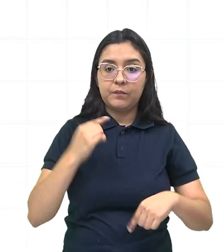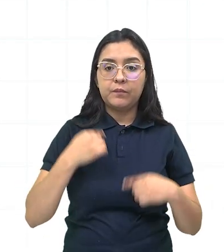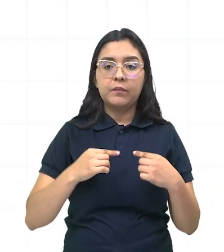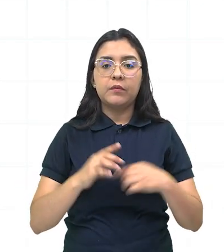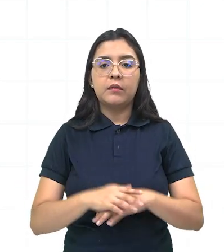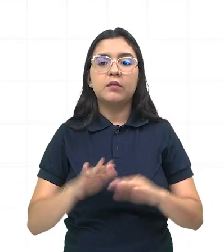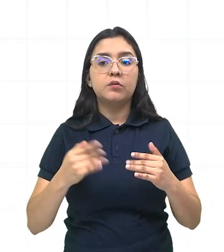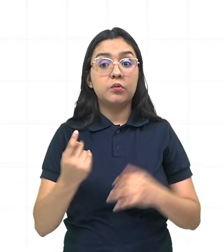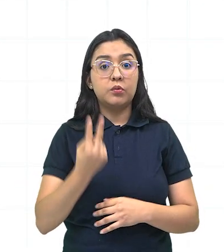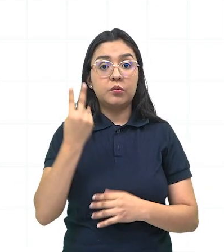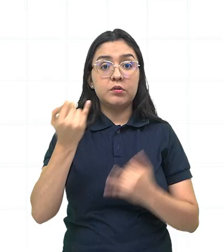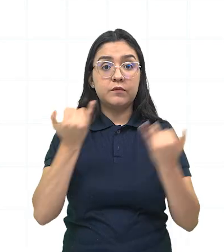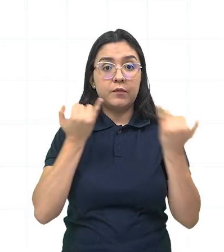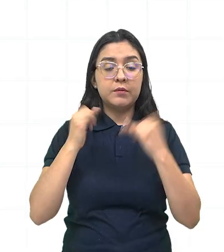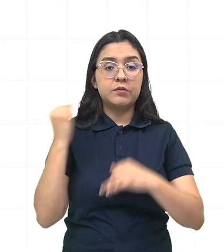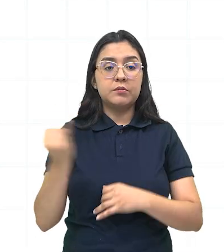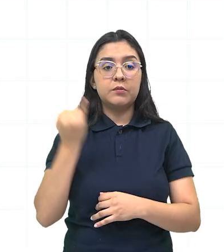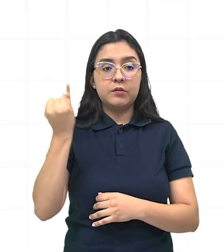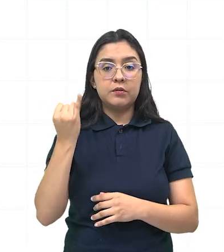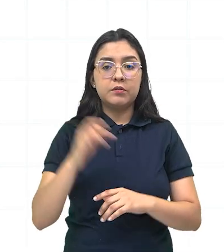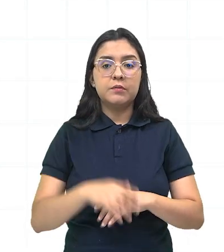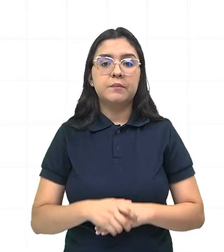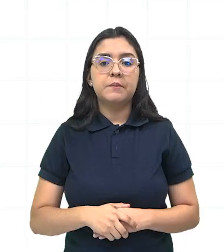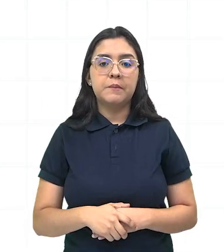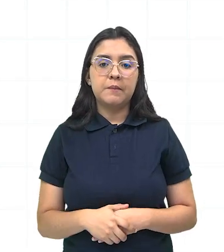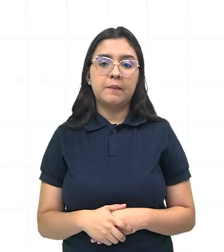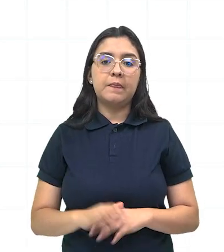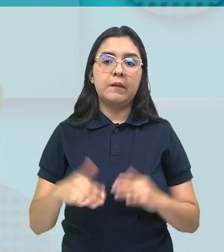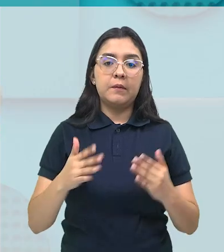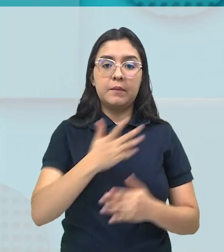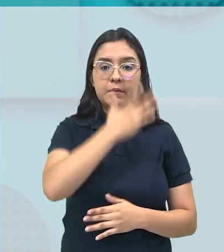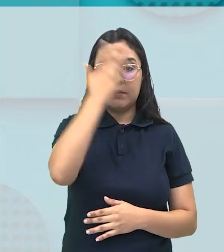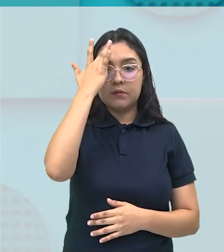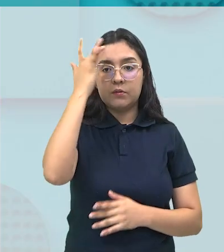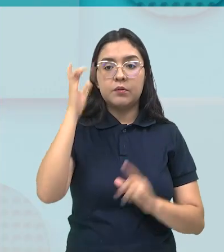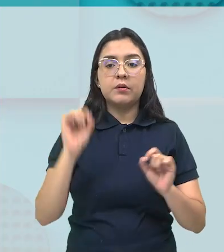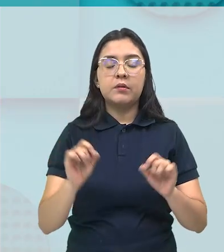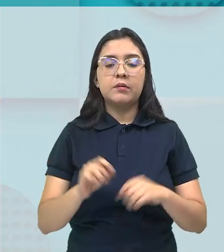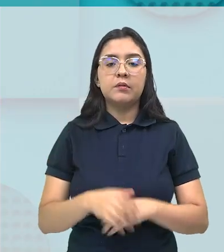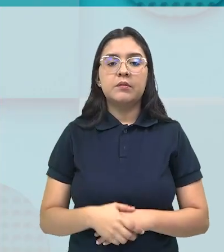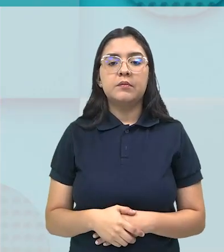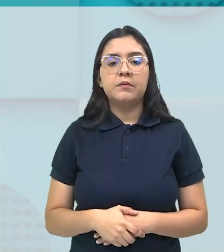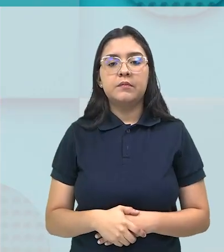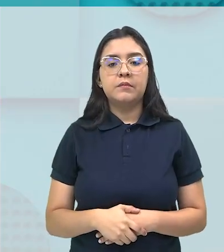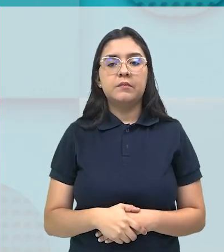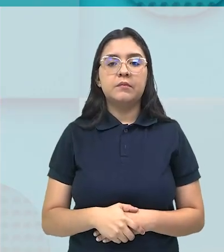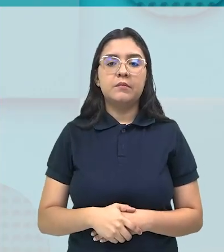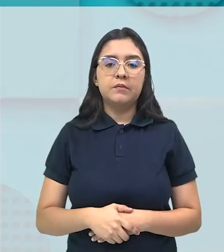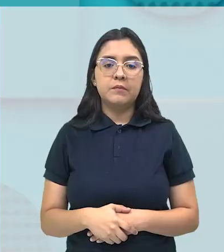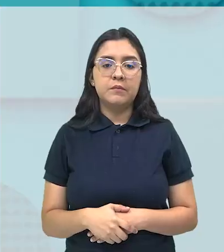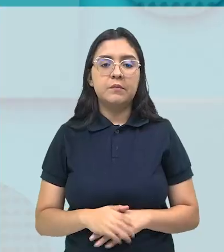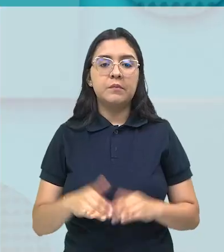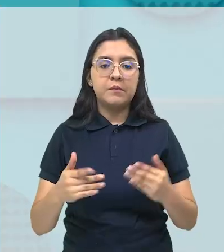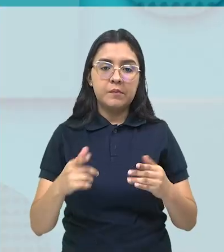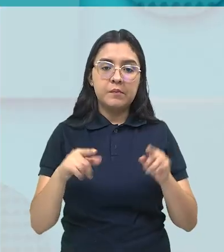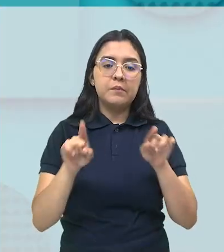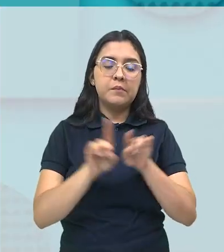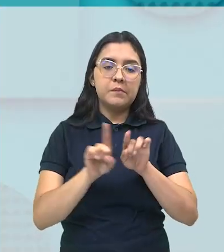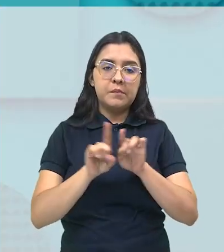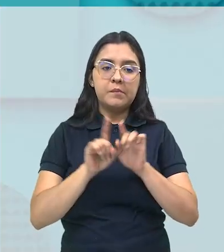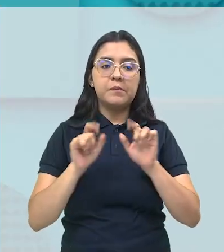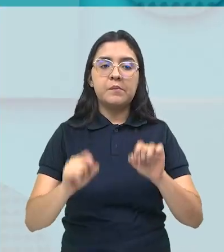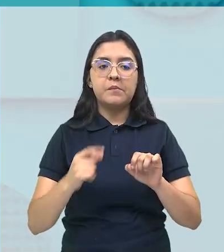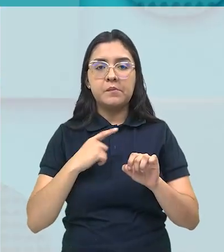duas informações importantes. Viu uma pessoa que foi vítima de acidente com animal